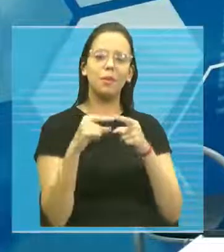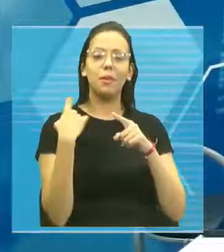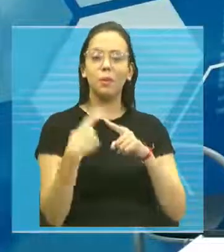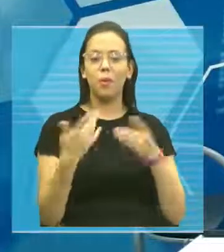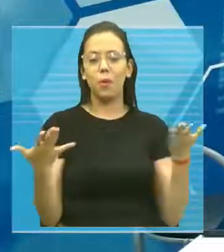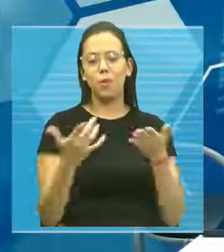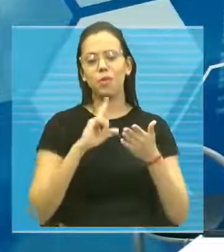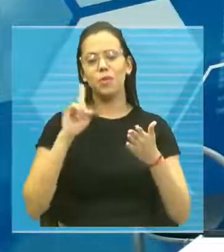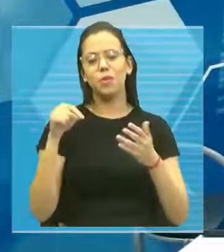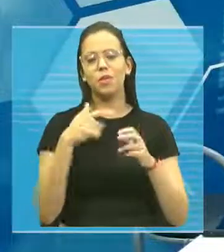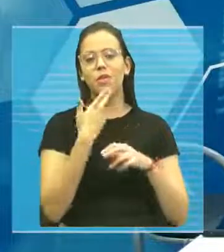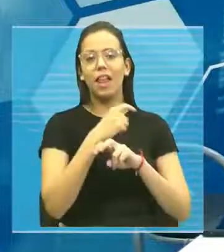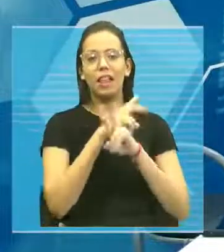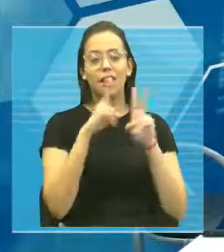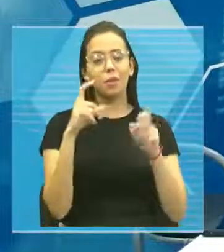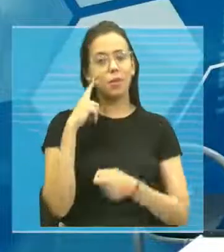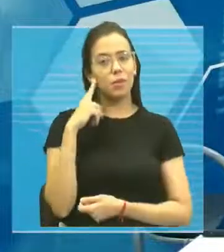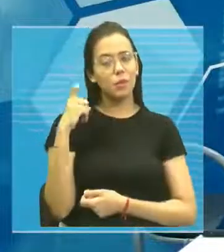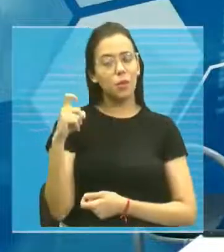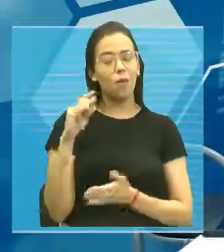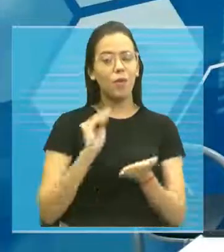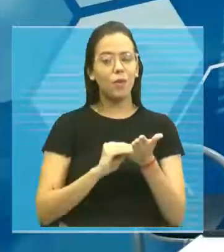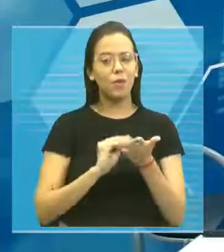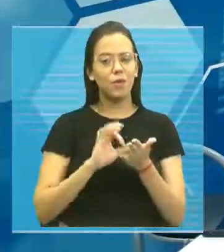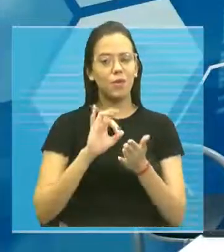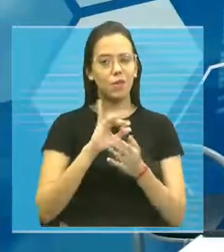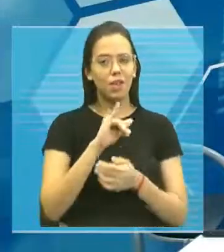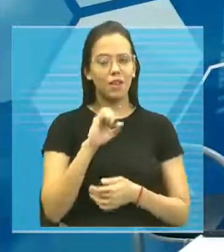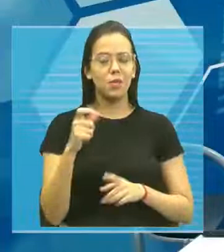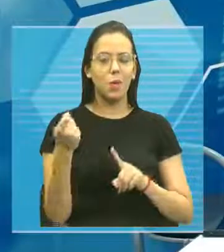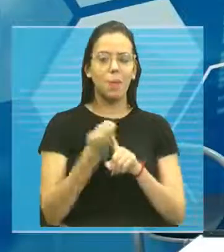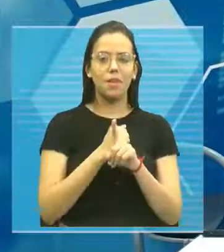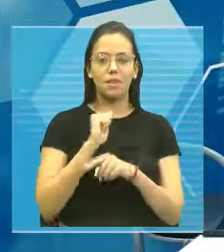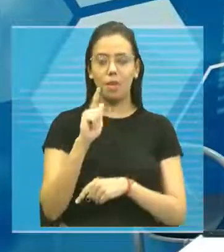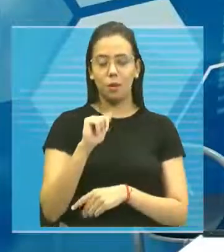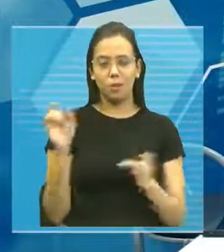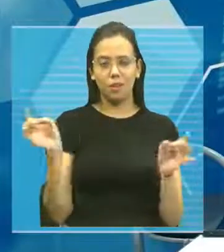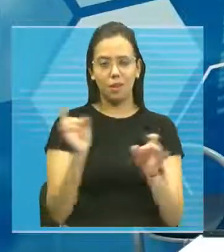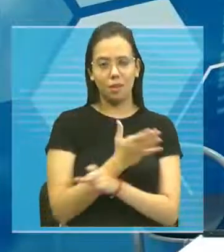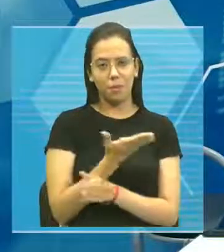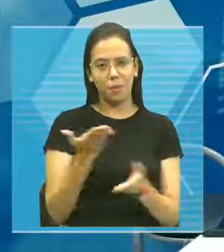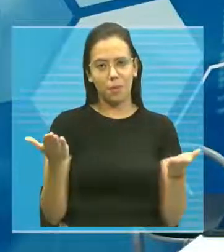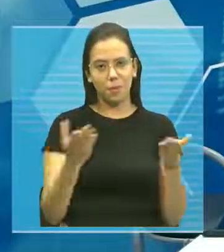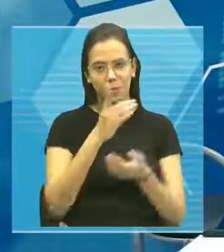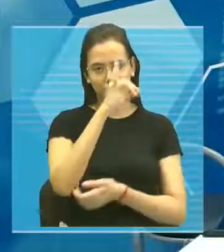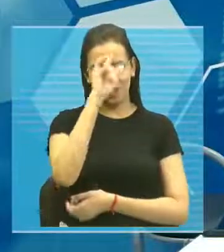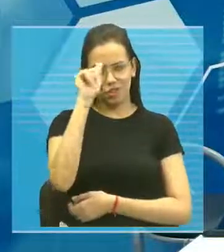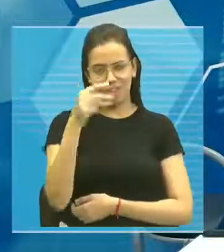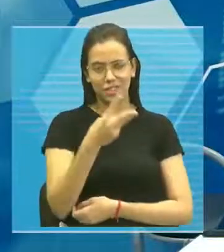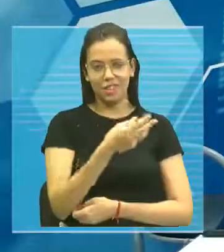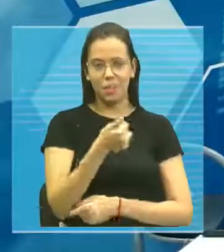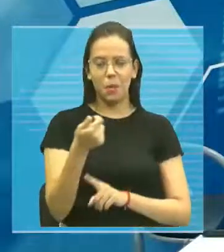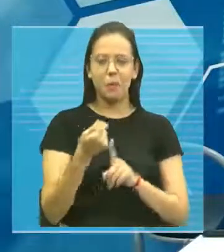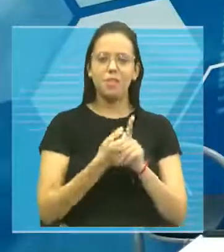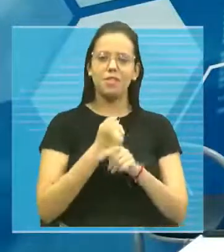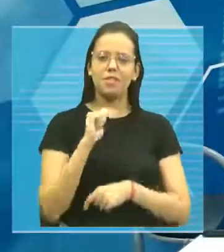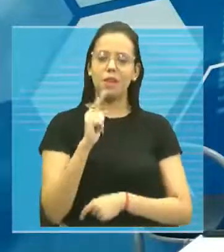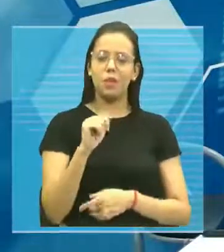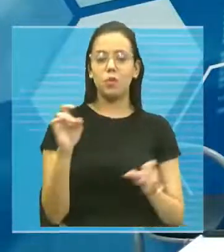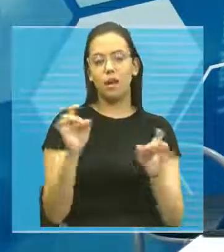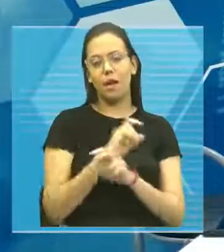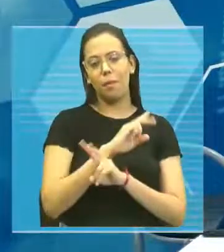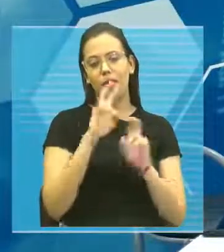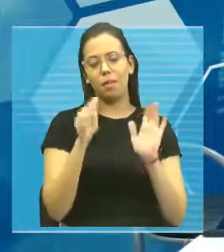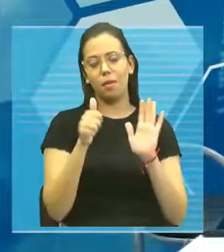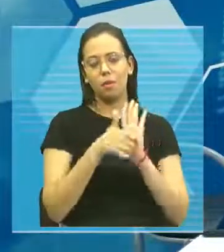trabalhar sonoridade Faltou só é essa sem mês de agosto sem serrando hoje em 31 do oito já chega de